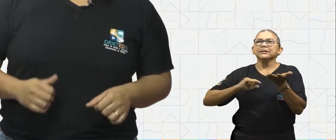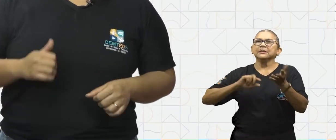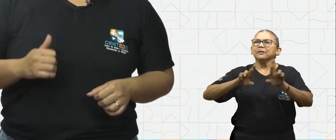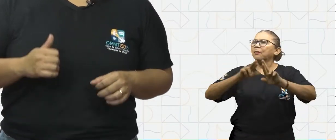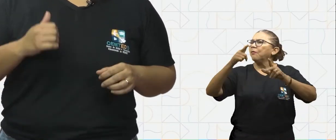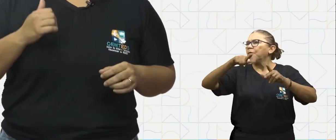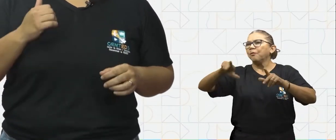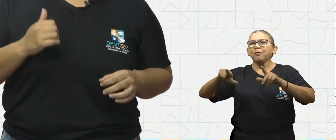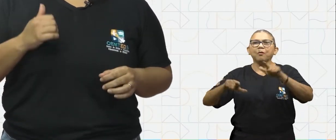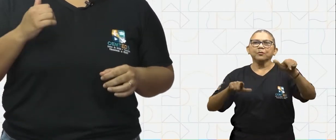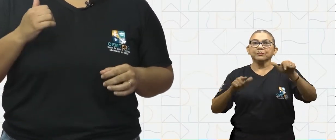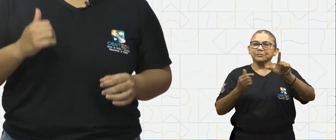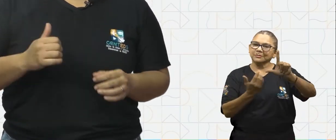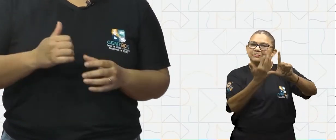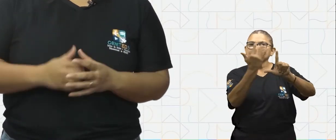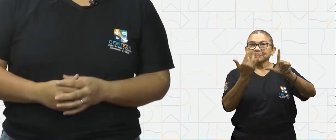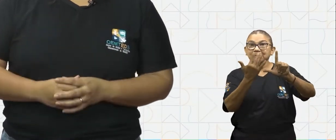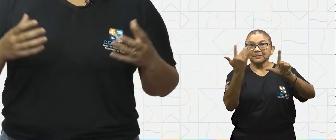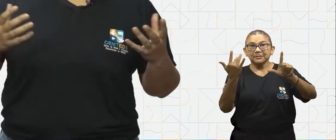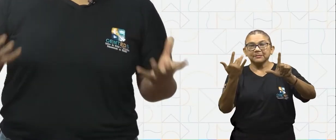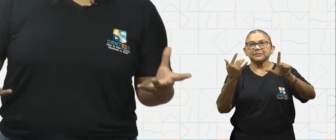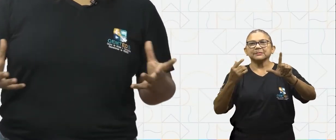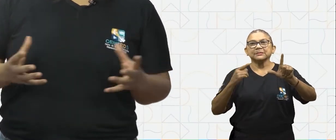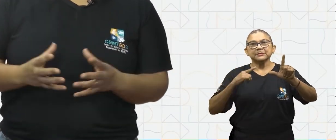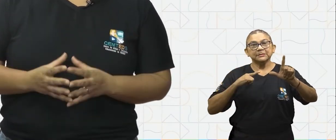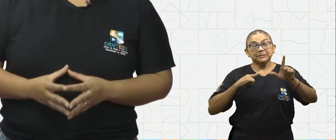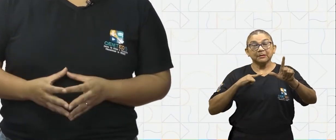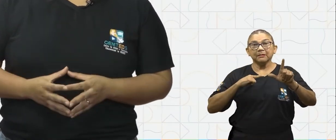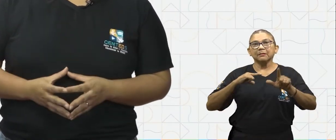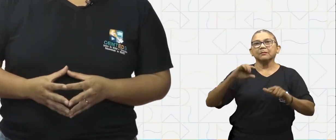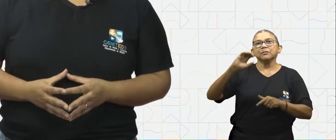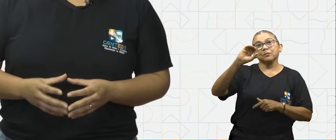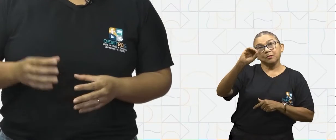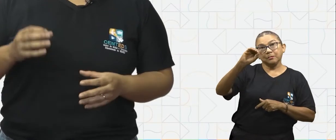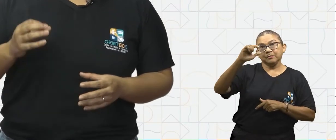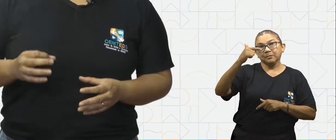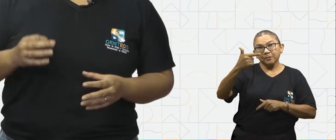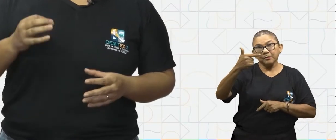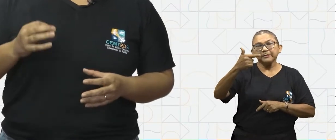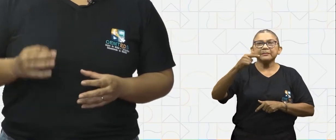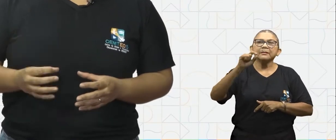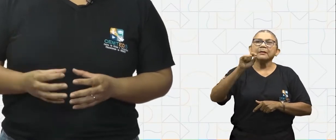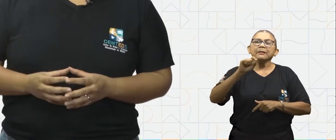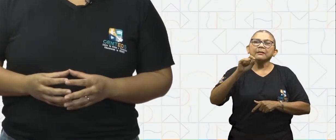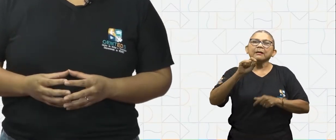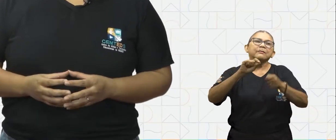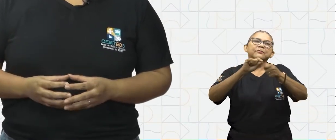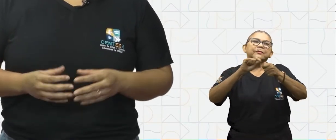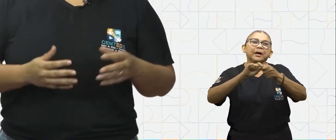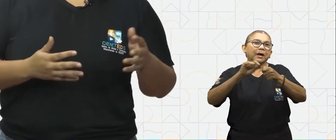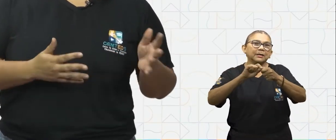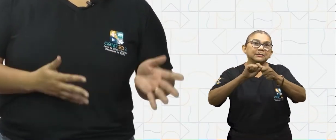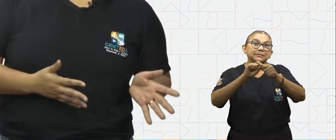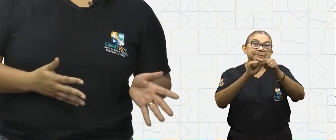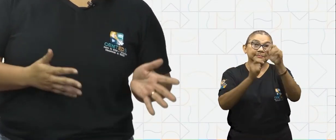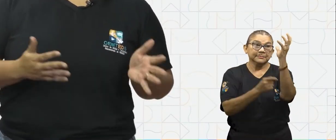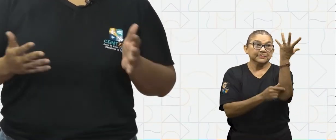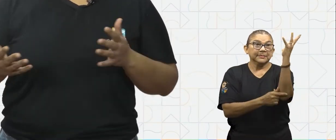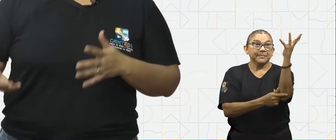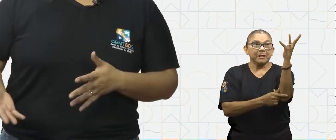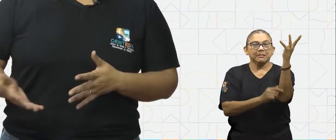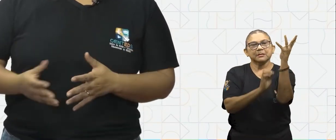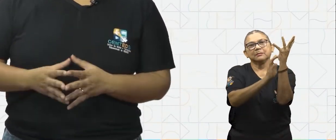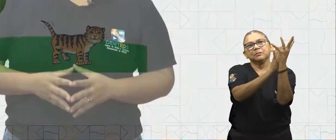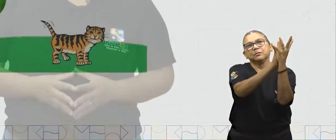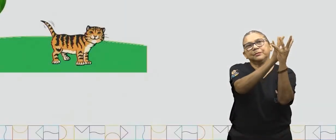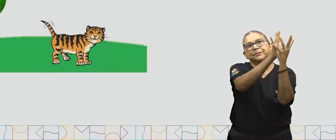xenônio e radônio. No caso do gás oxigênio, quem produz esse gás são as plantas